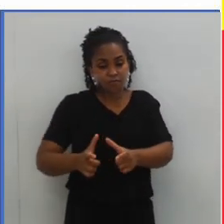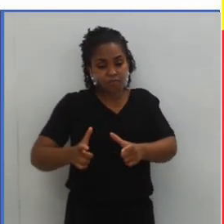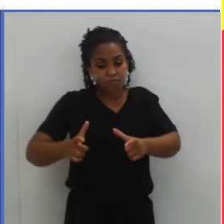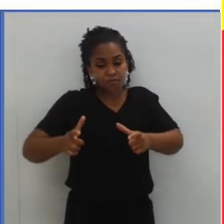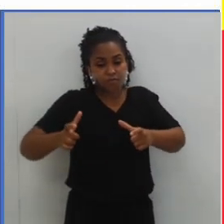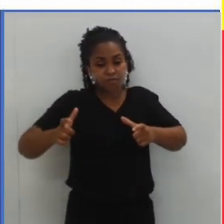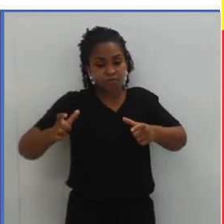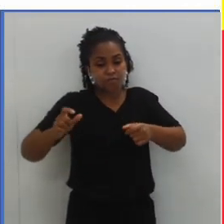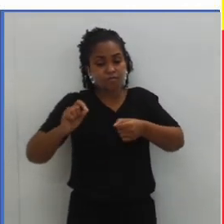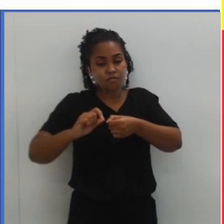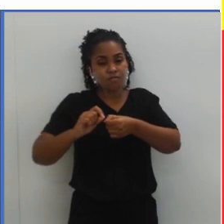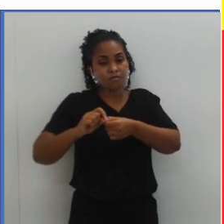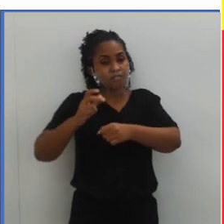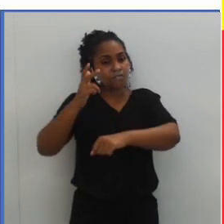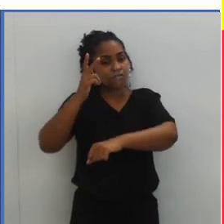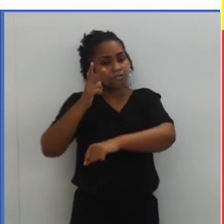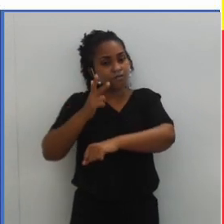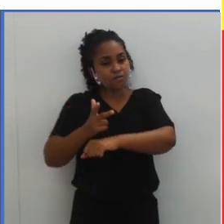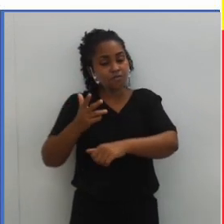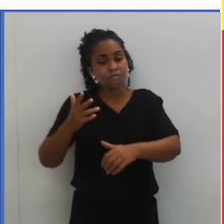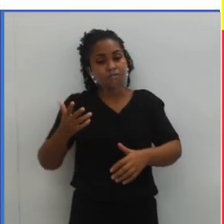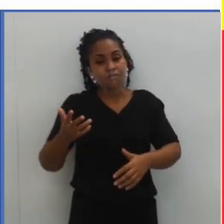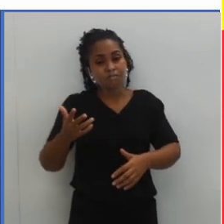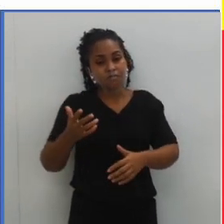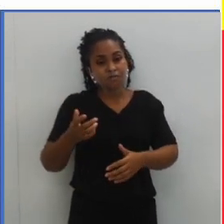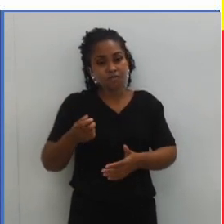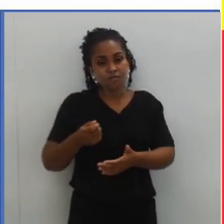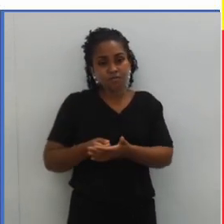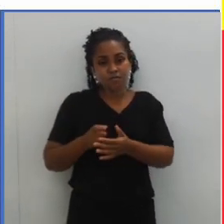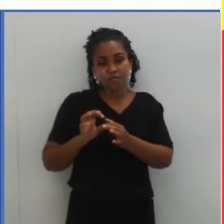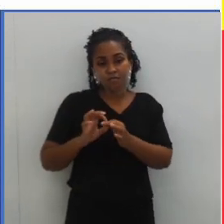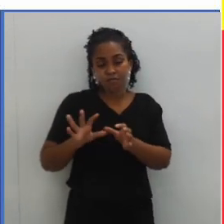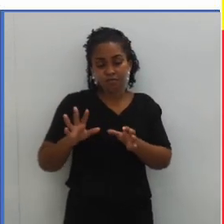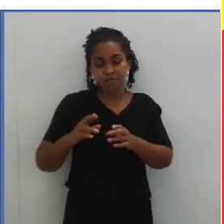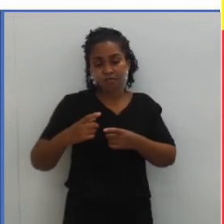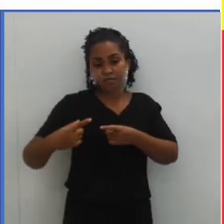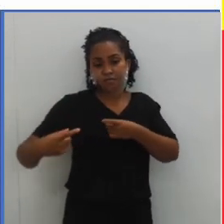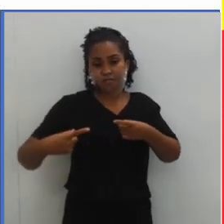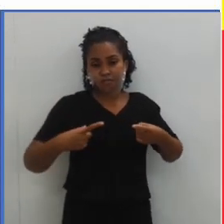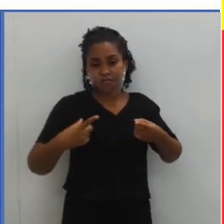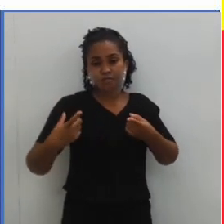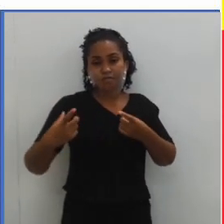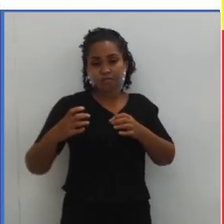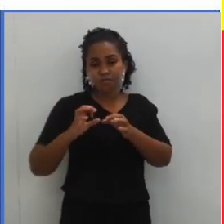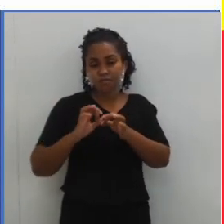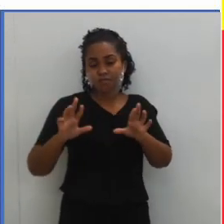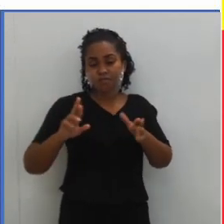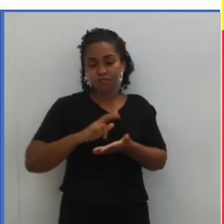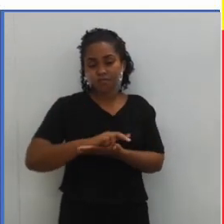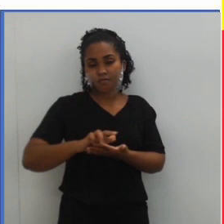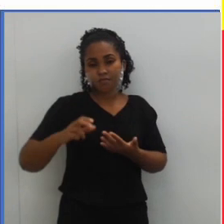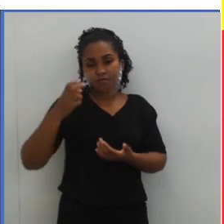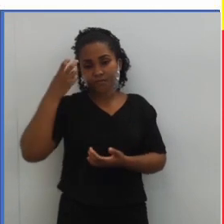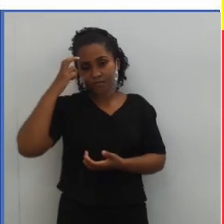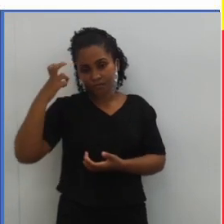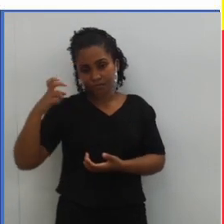a produzir filmes. E uma forma mais viva de diversidade cultural brasileira surgiu, né, a partir desse